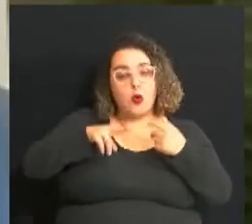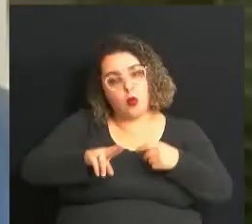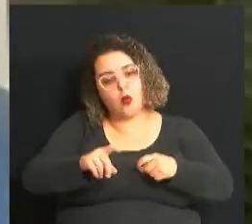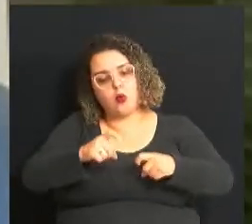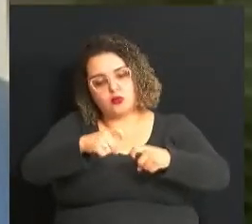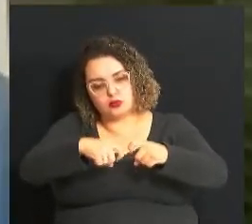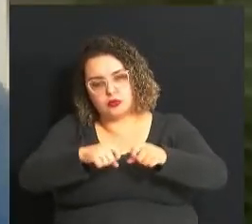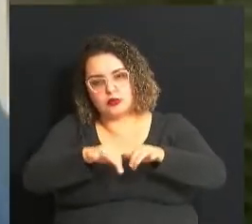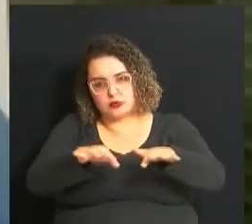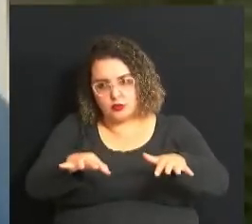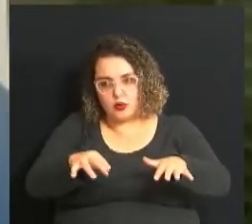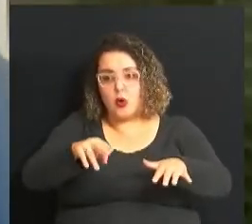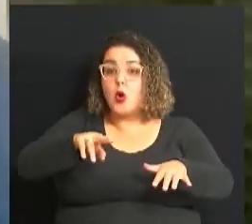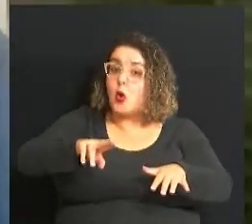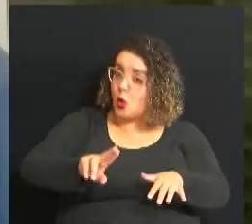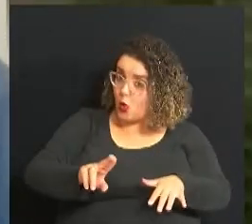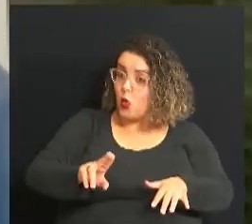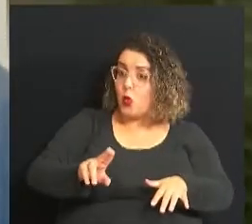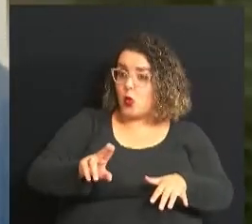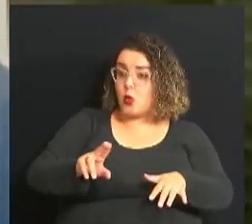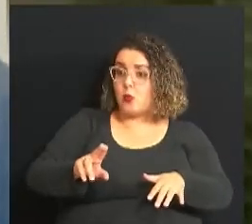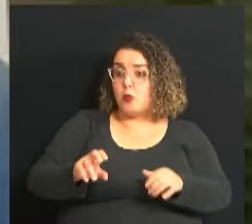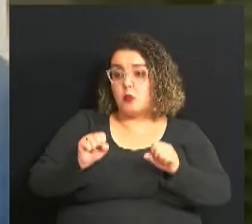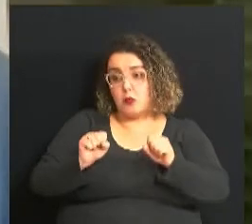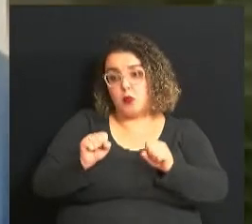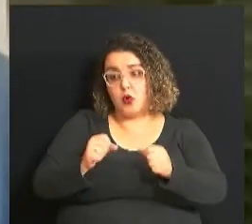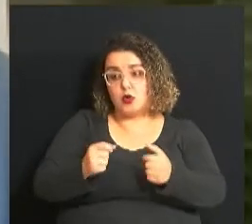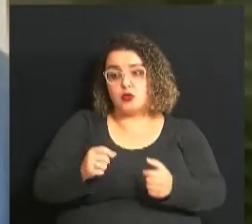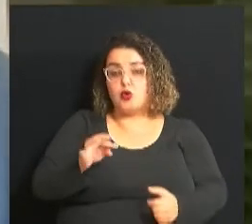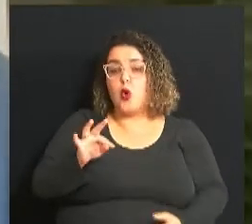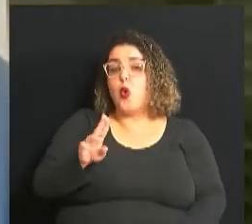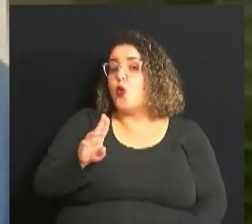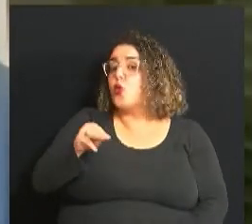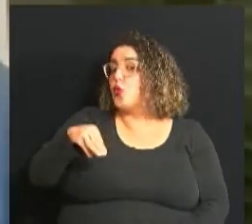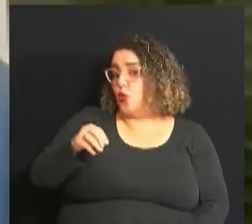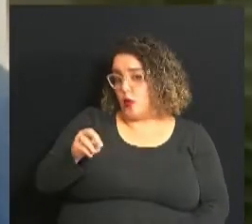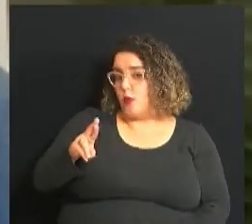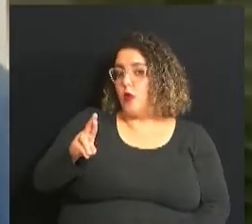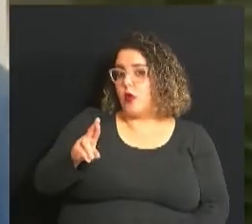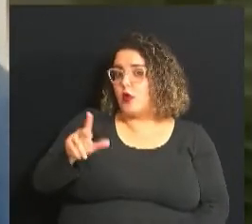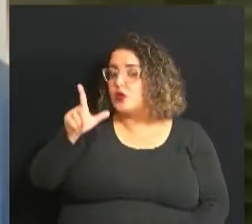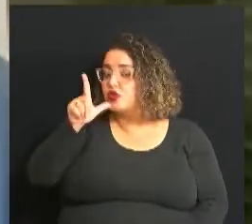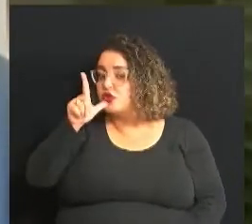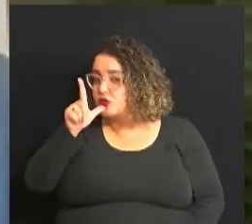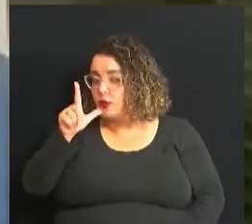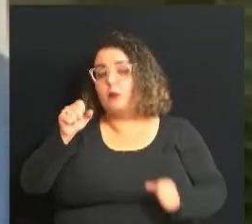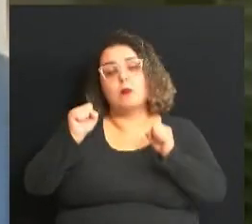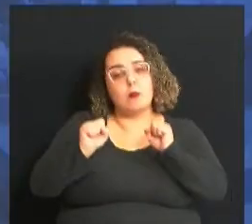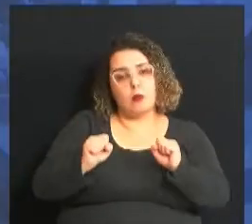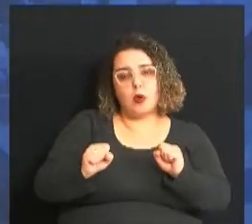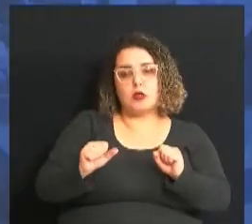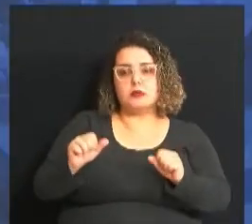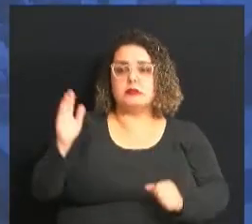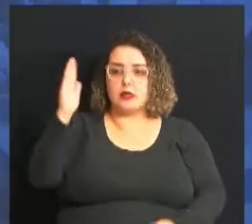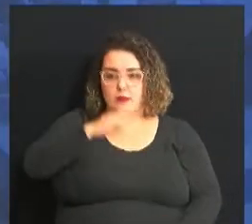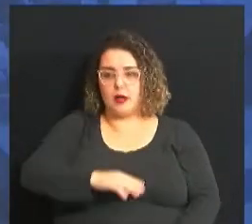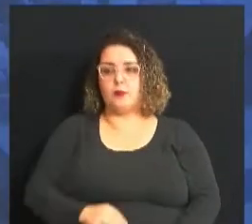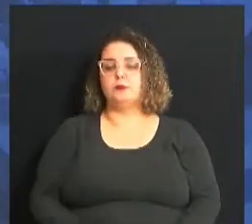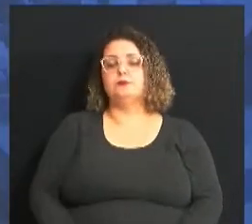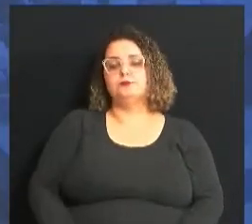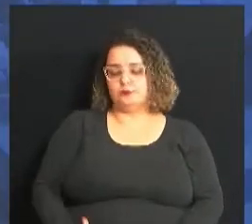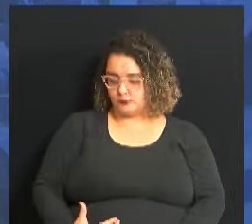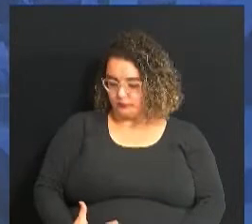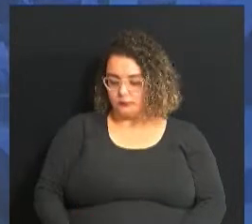transmissível, ou pode ter um tumor de pênis que pode ser maligno. Doutor, voltando a falar